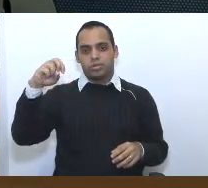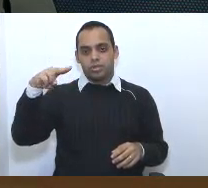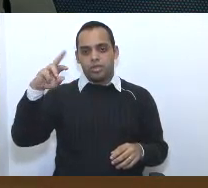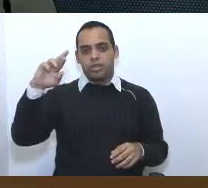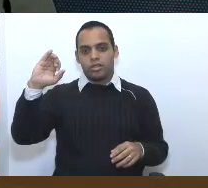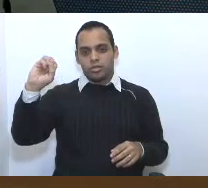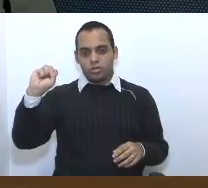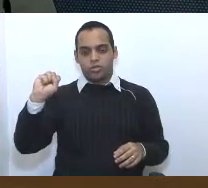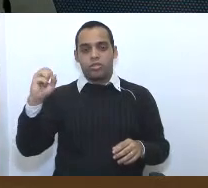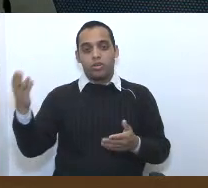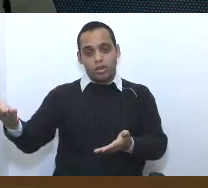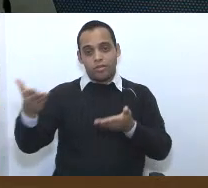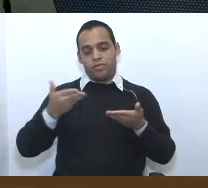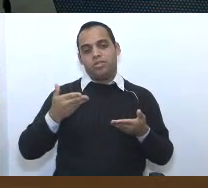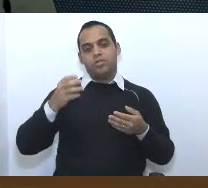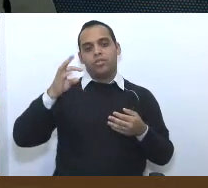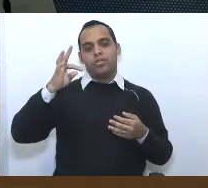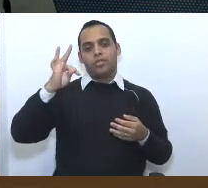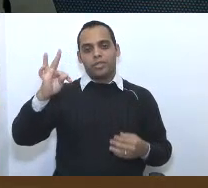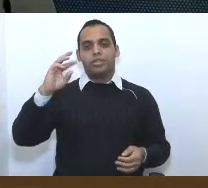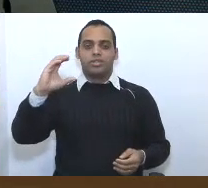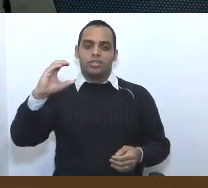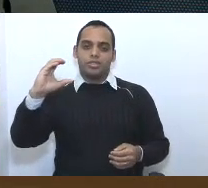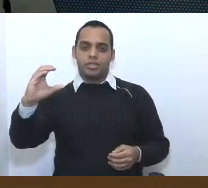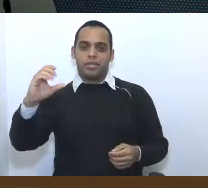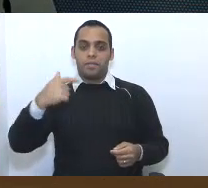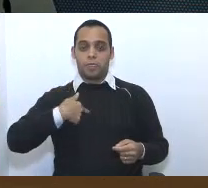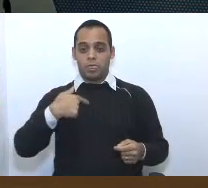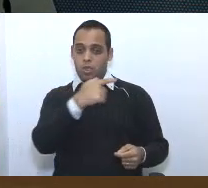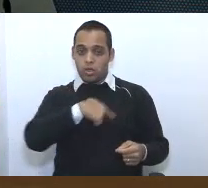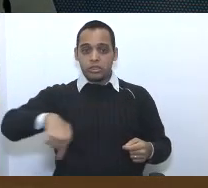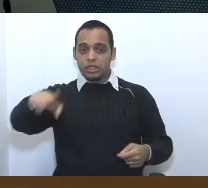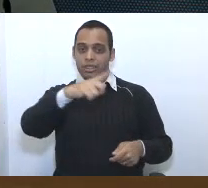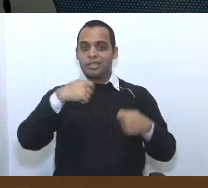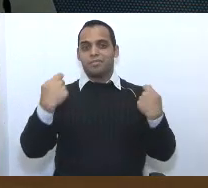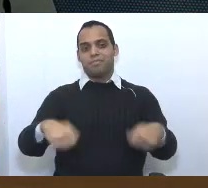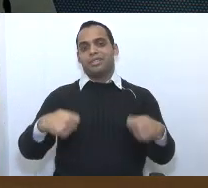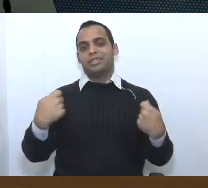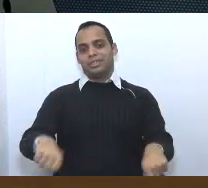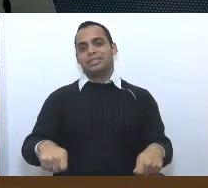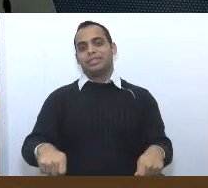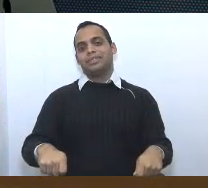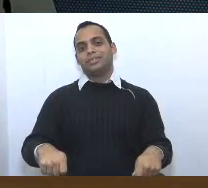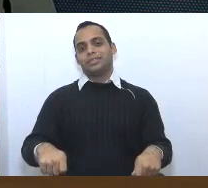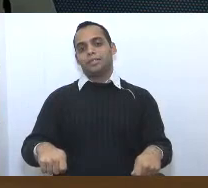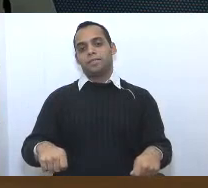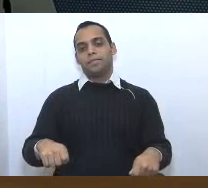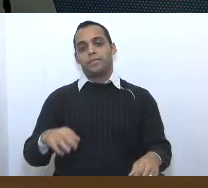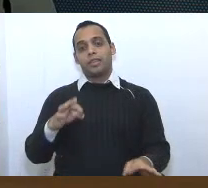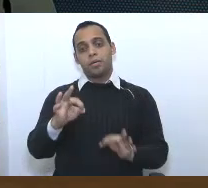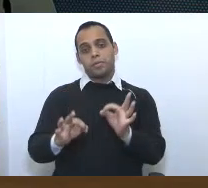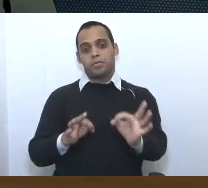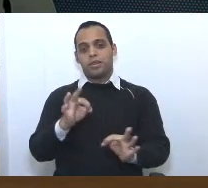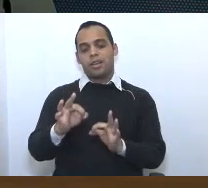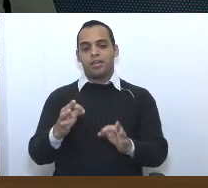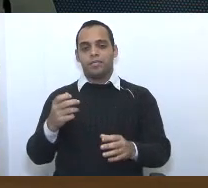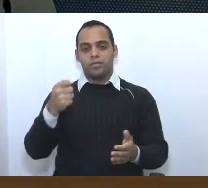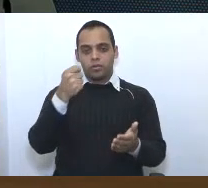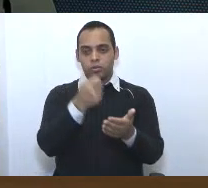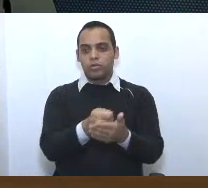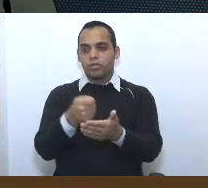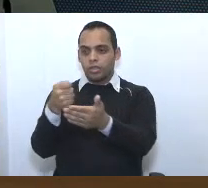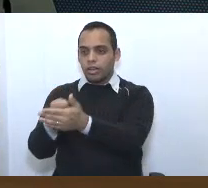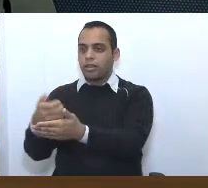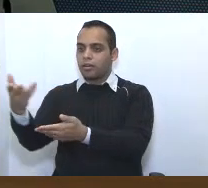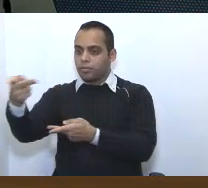mais uma diretoria, nós temos necessidade, sim, de aprimorarmos com a contratação. E